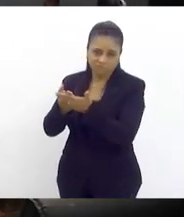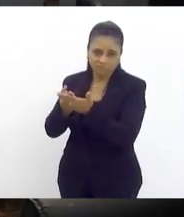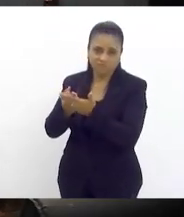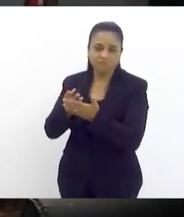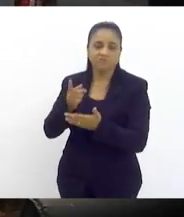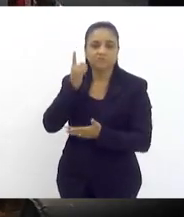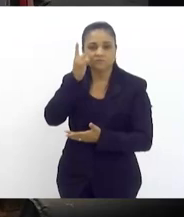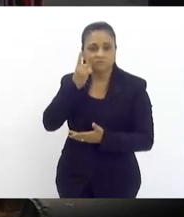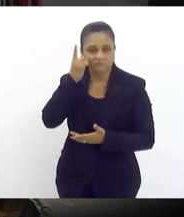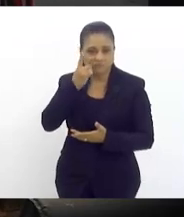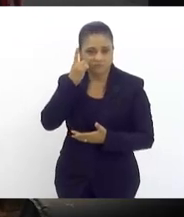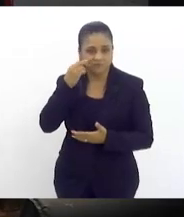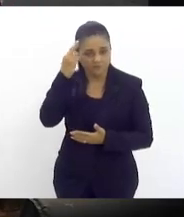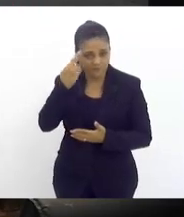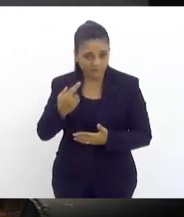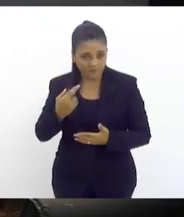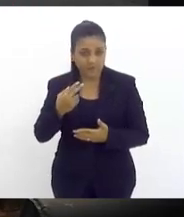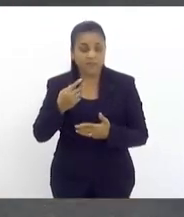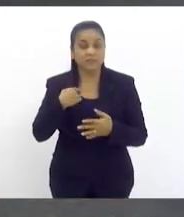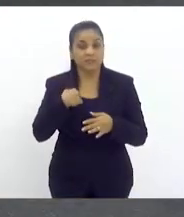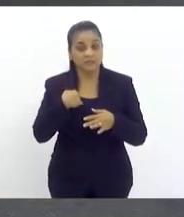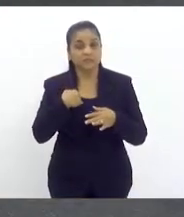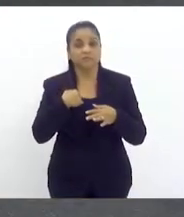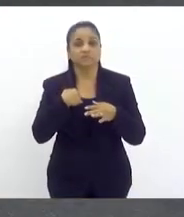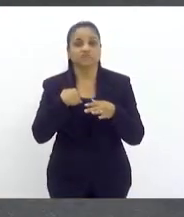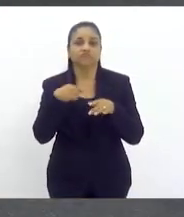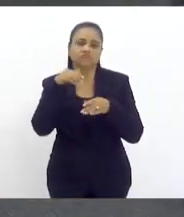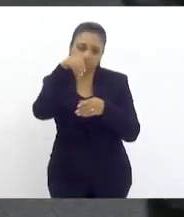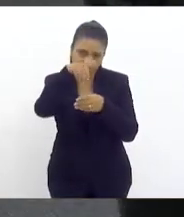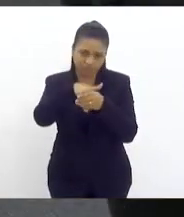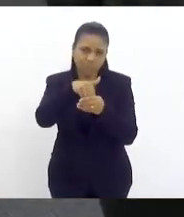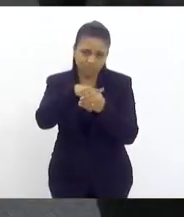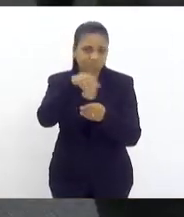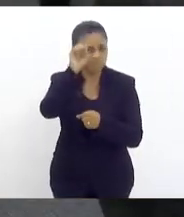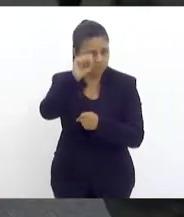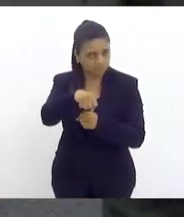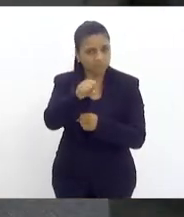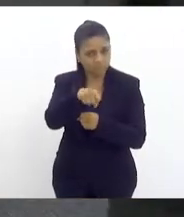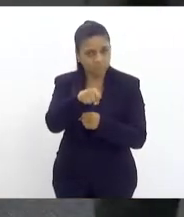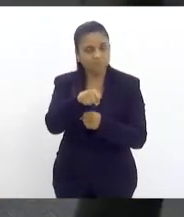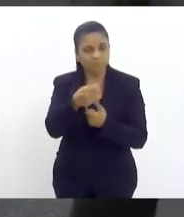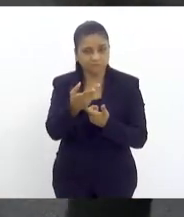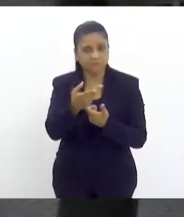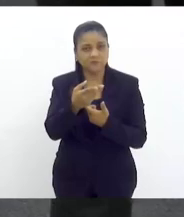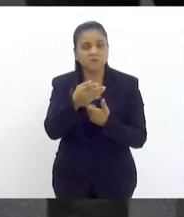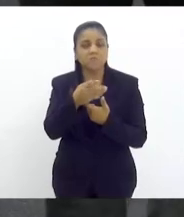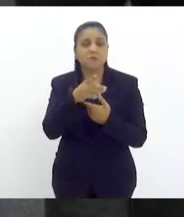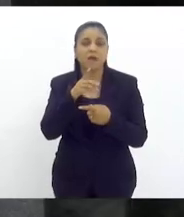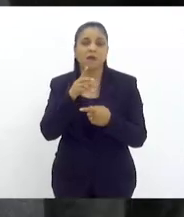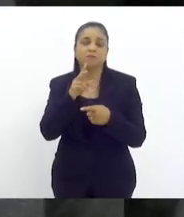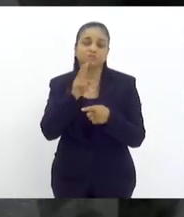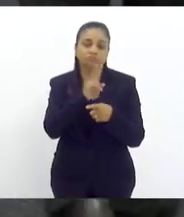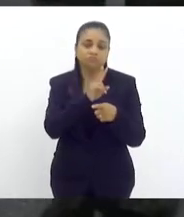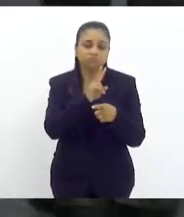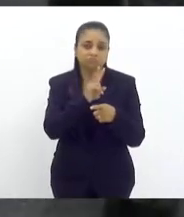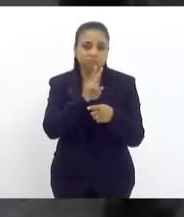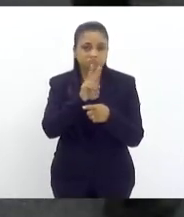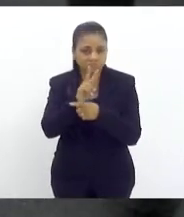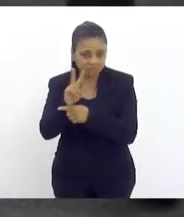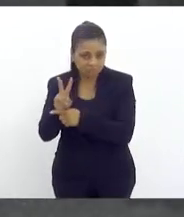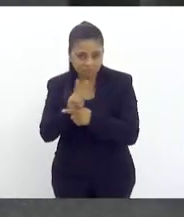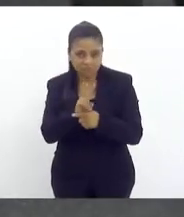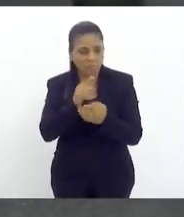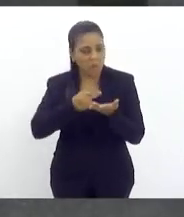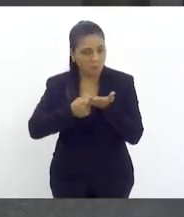Renata Souza e, portanto, justificar que nós votamos sim, não apenas para preservar o acordo,